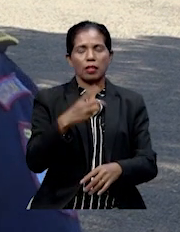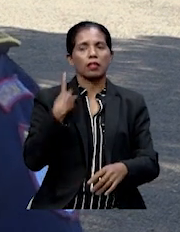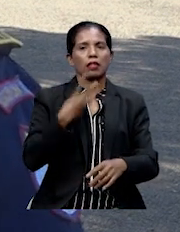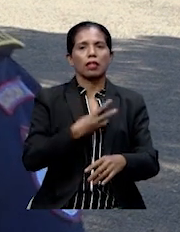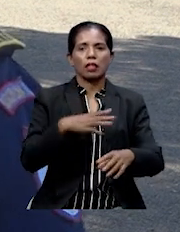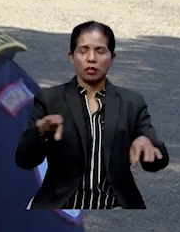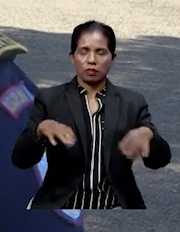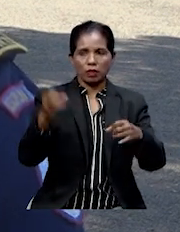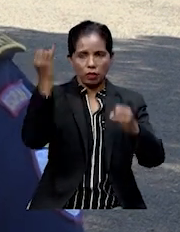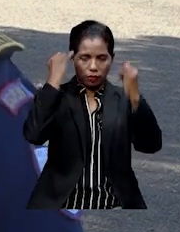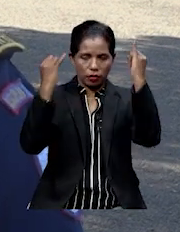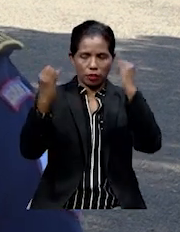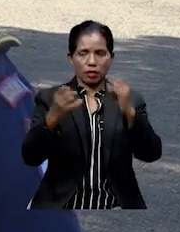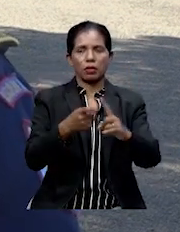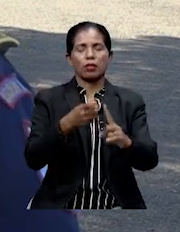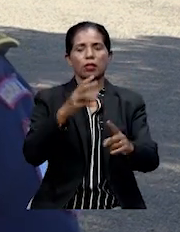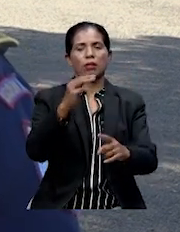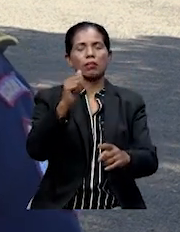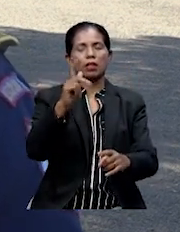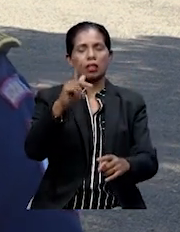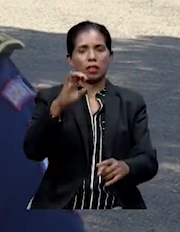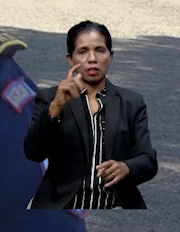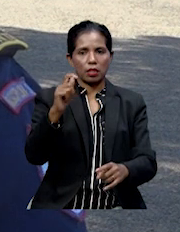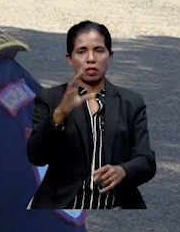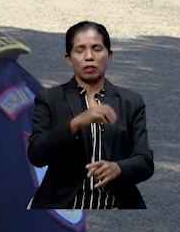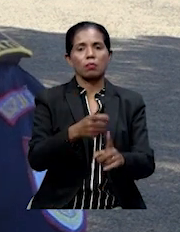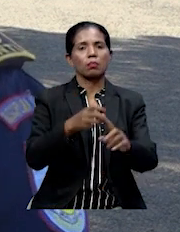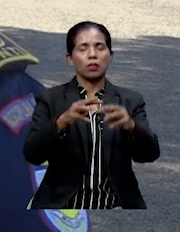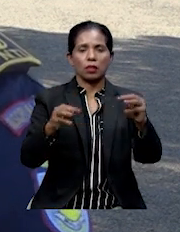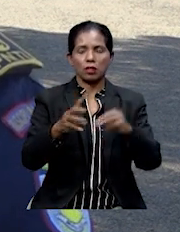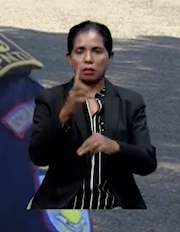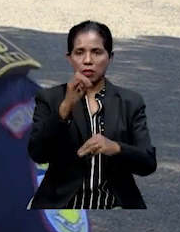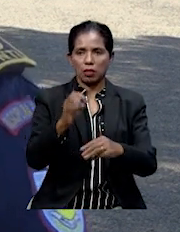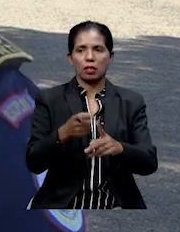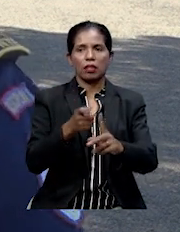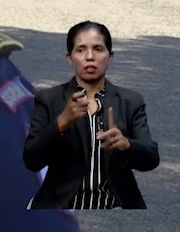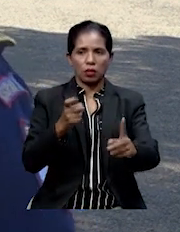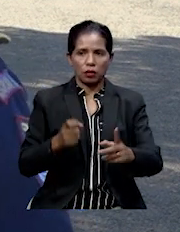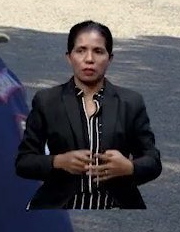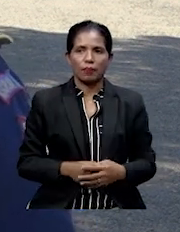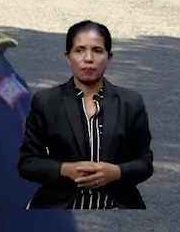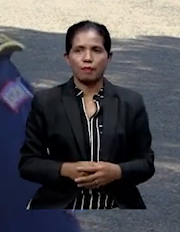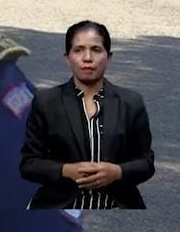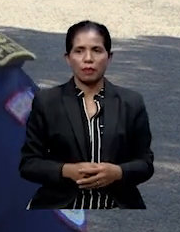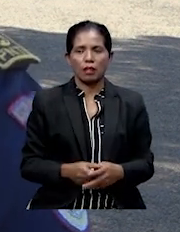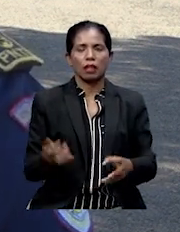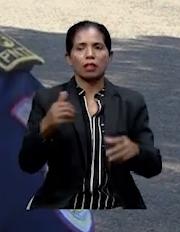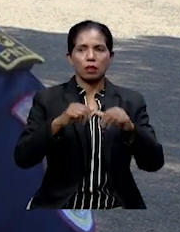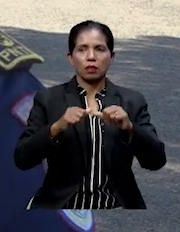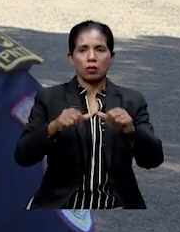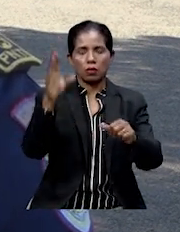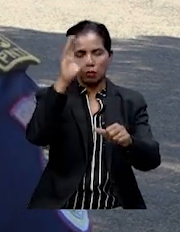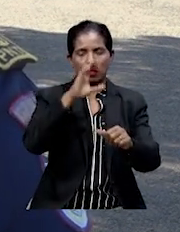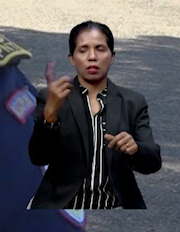serviço informação no sima kikit município de Lininian hamuto ko itania esquadra do ngalisu sira continua buka na